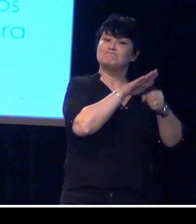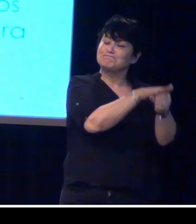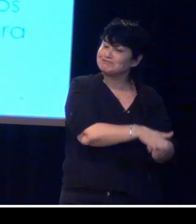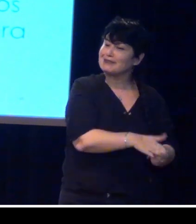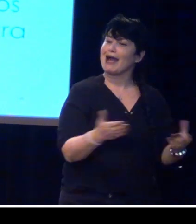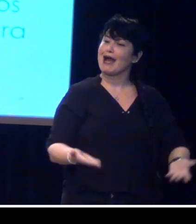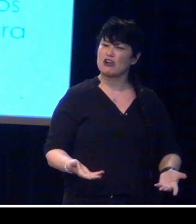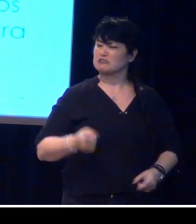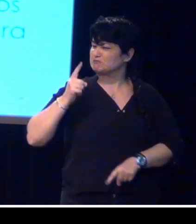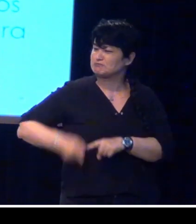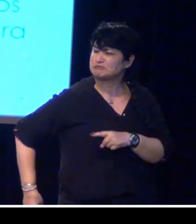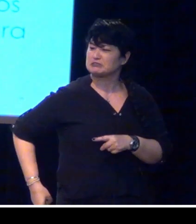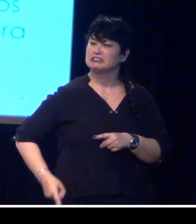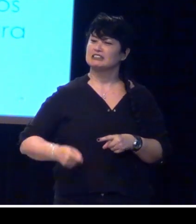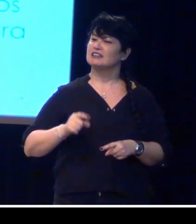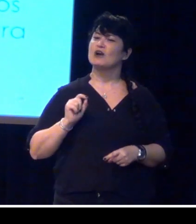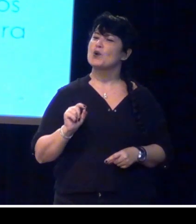melhora radicalmente